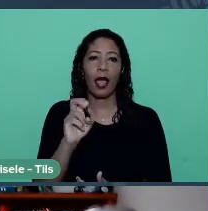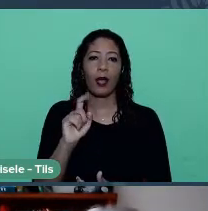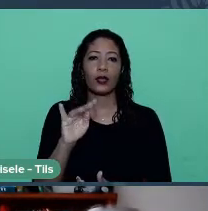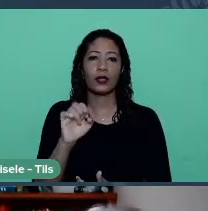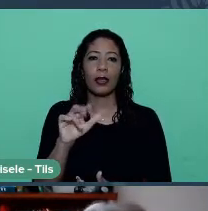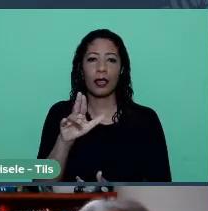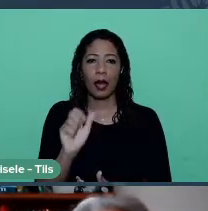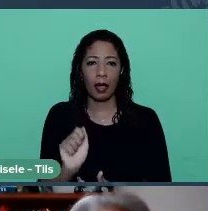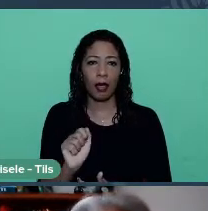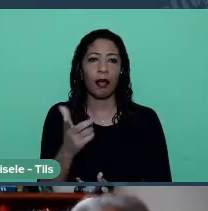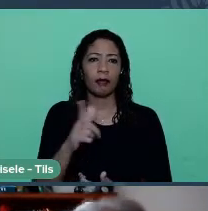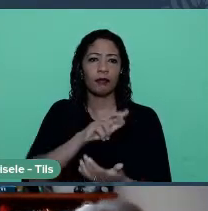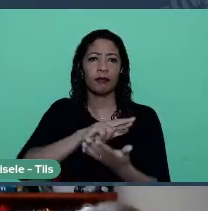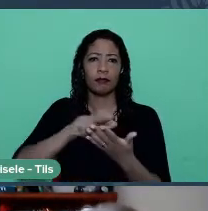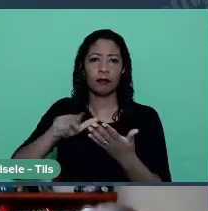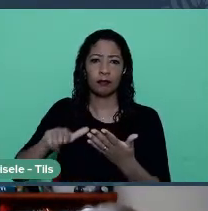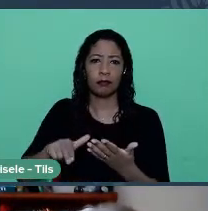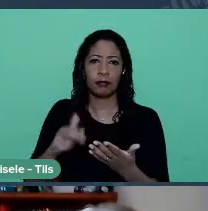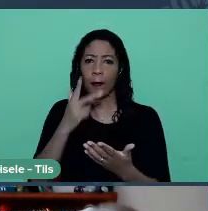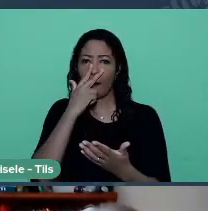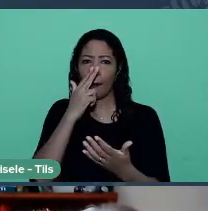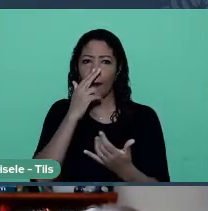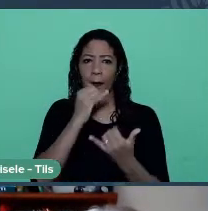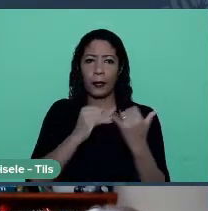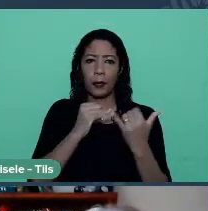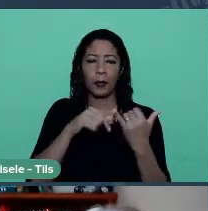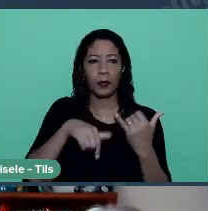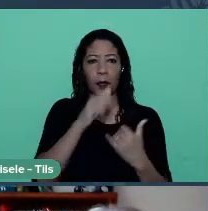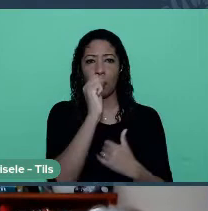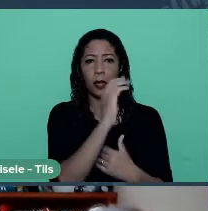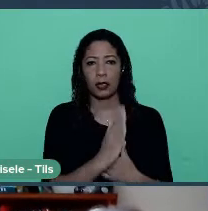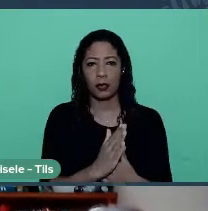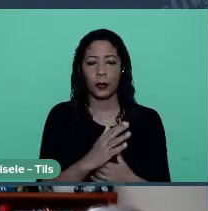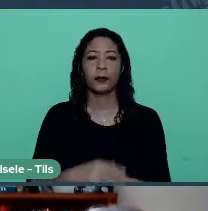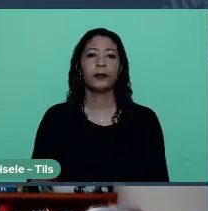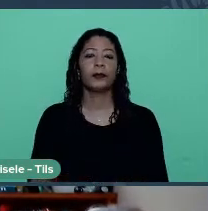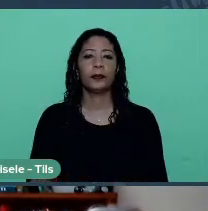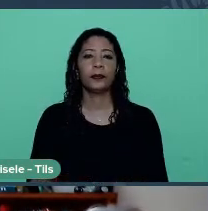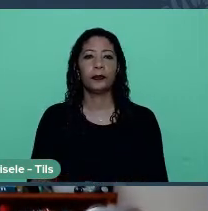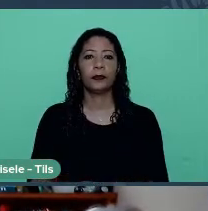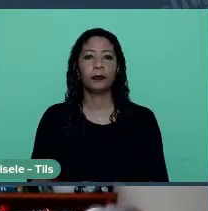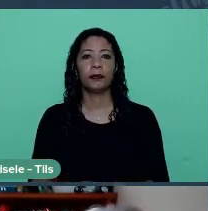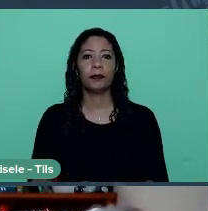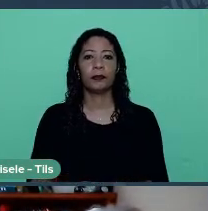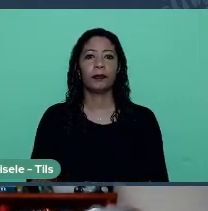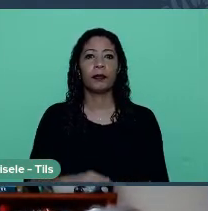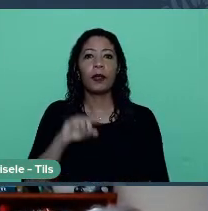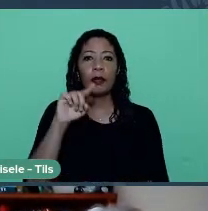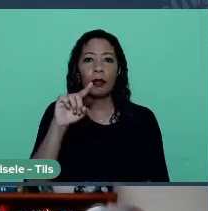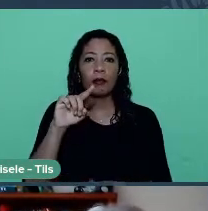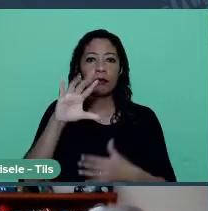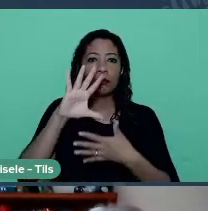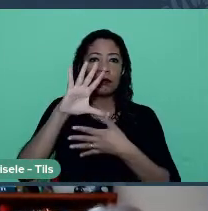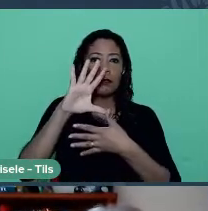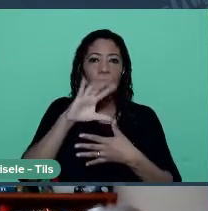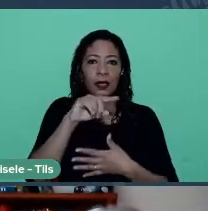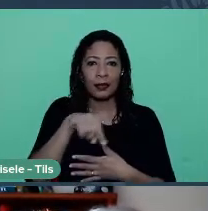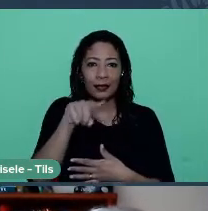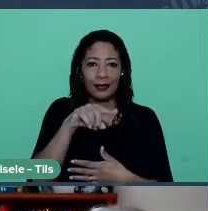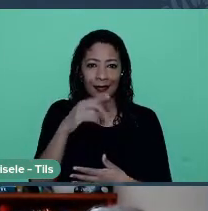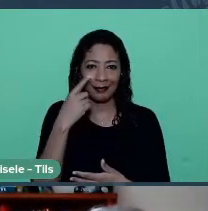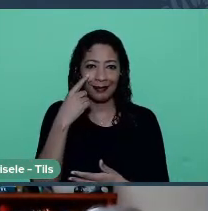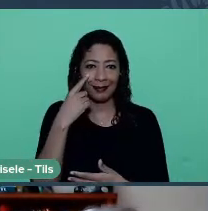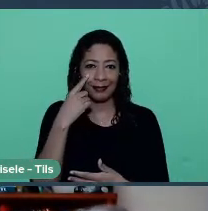e assim sucessivamente, aqui, pelo menos nas Américas. Por outro